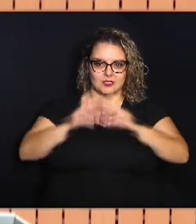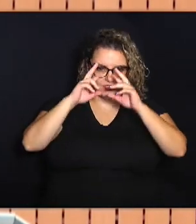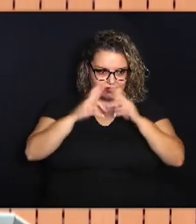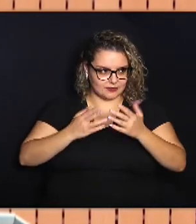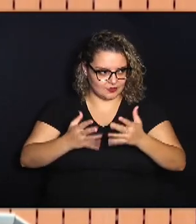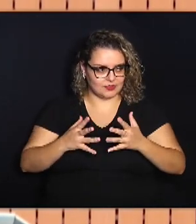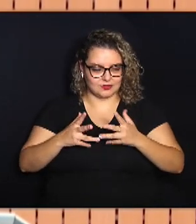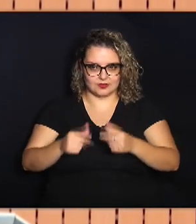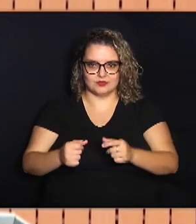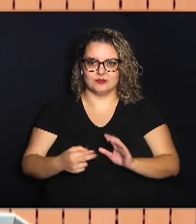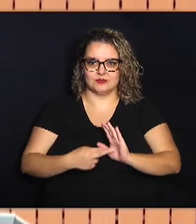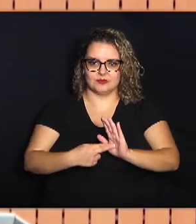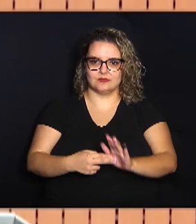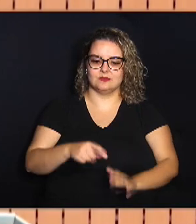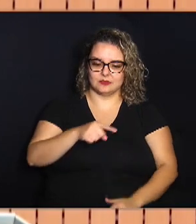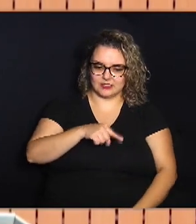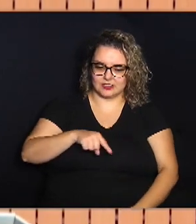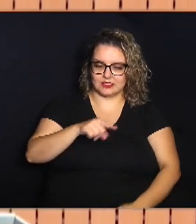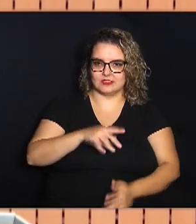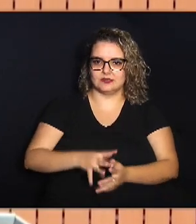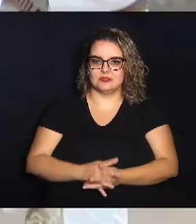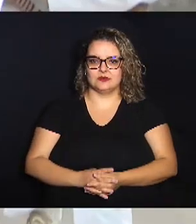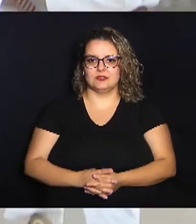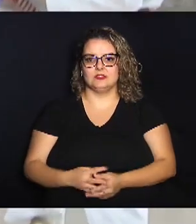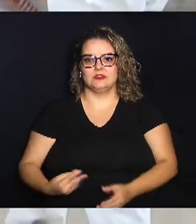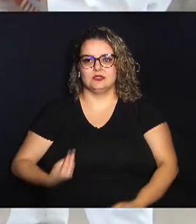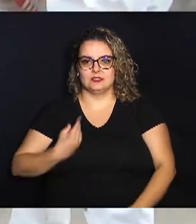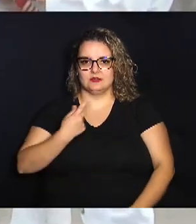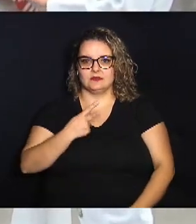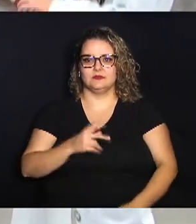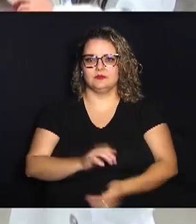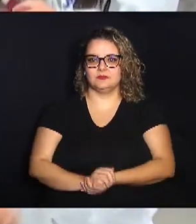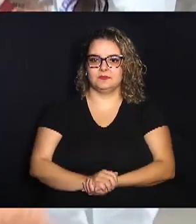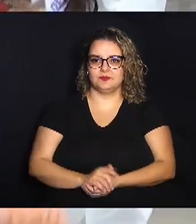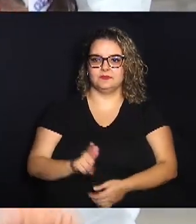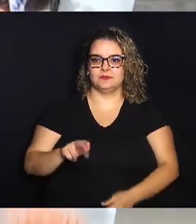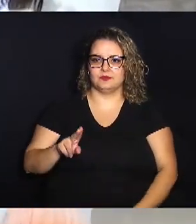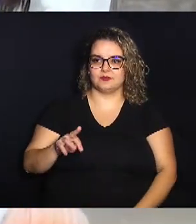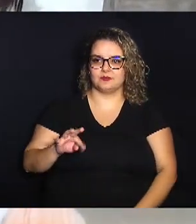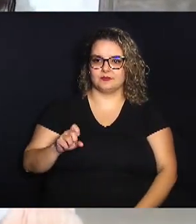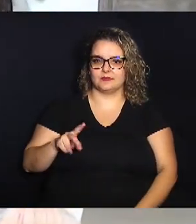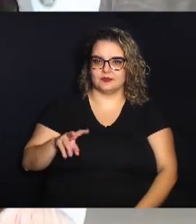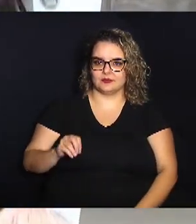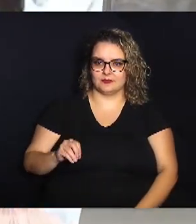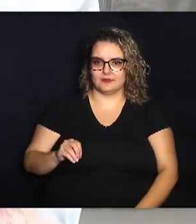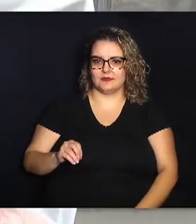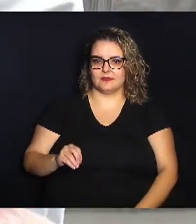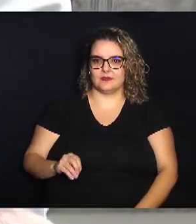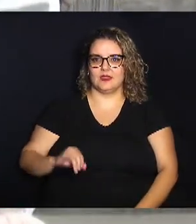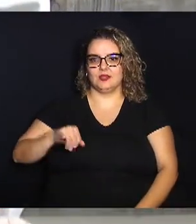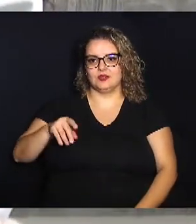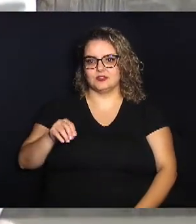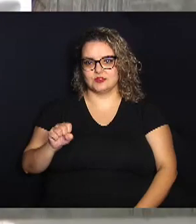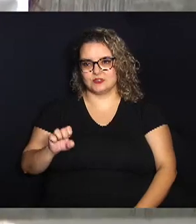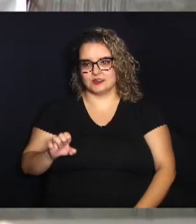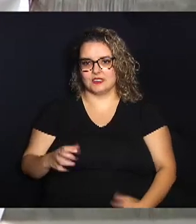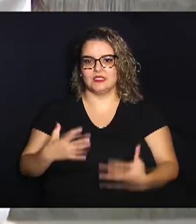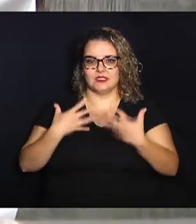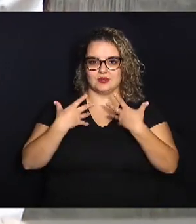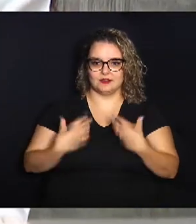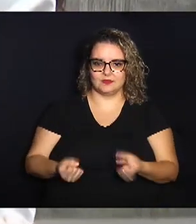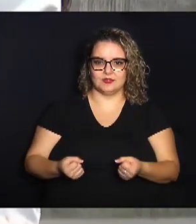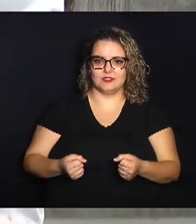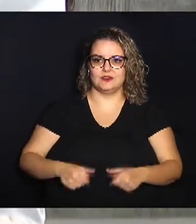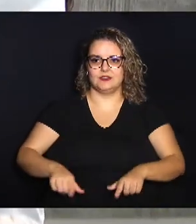tudo que você representa para eles e na vida deles. Gustavo Eugênio Silva Trace e José Wilson Simões receberam o diploma